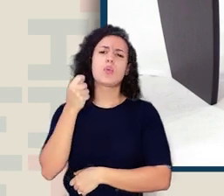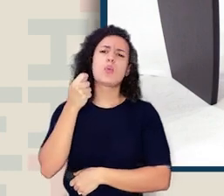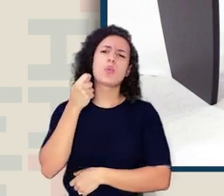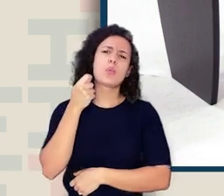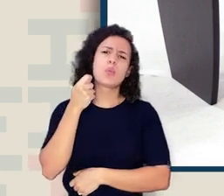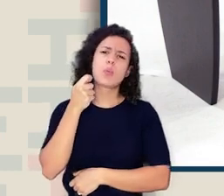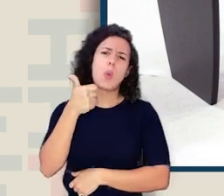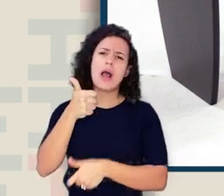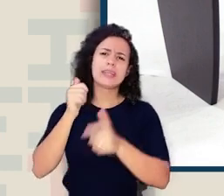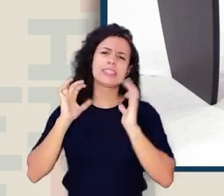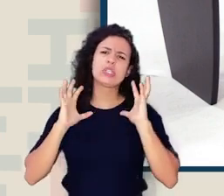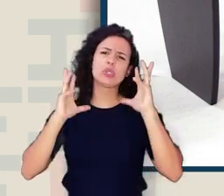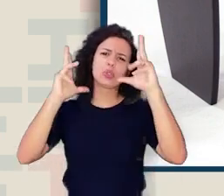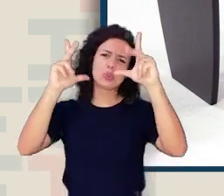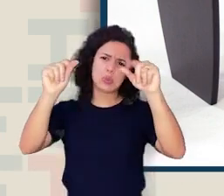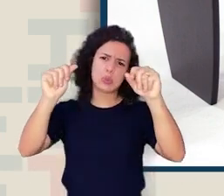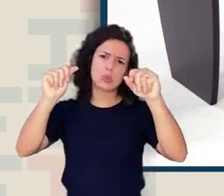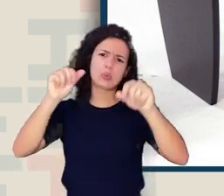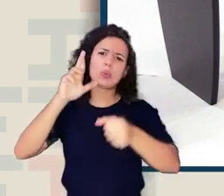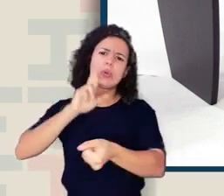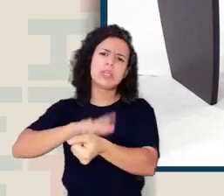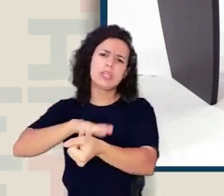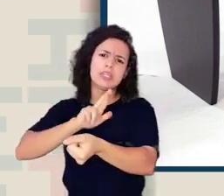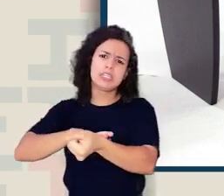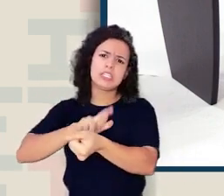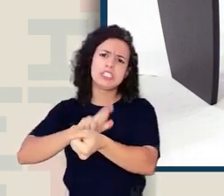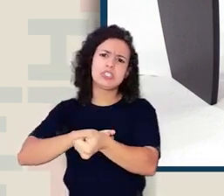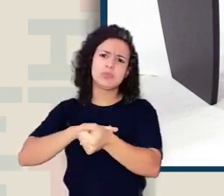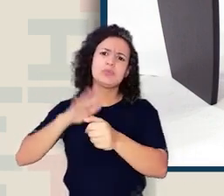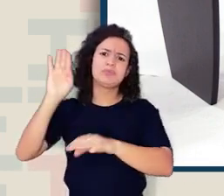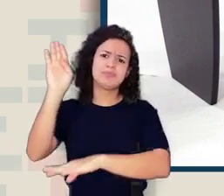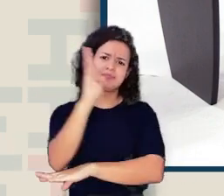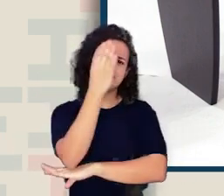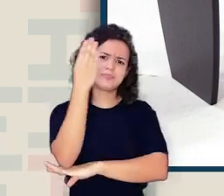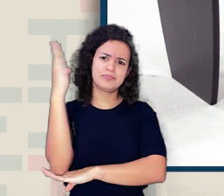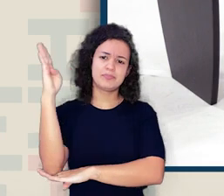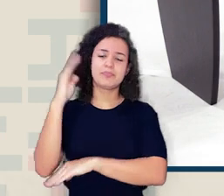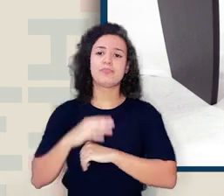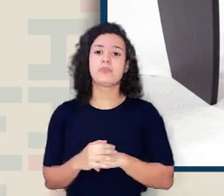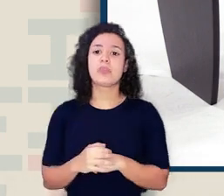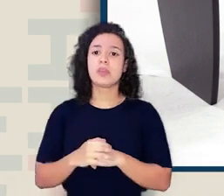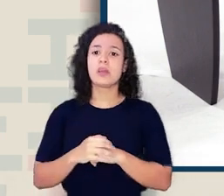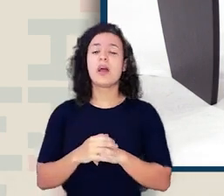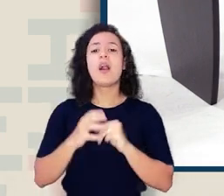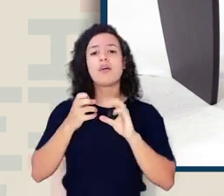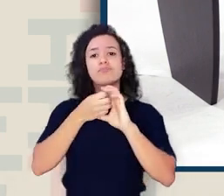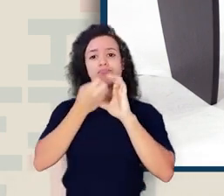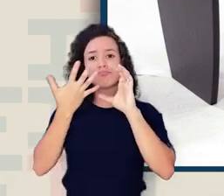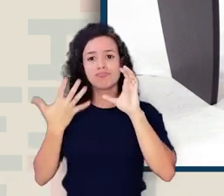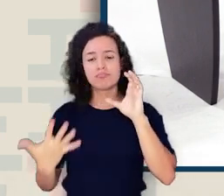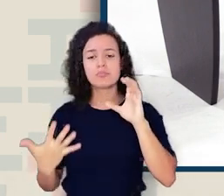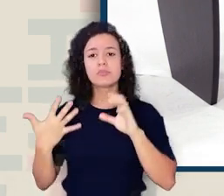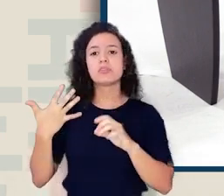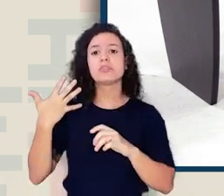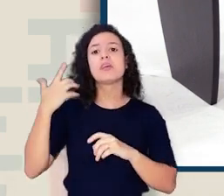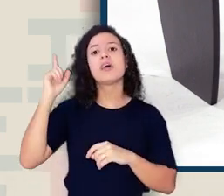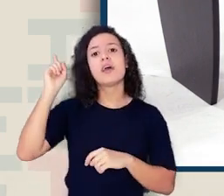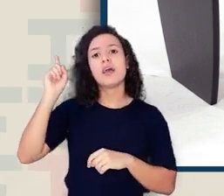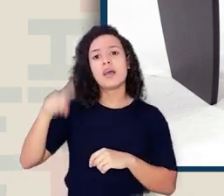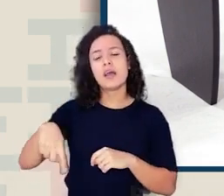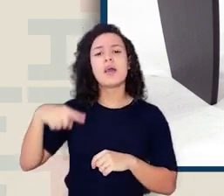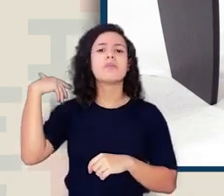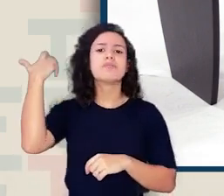tem praticamente em quase todos os ritmos, né, dessa manifestação. Essa célula, se a gente for